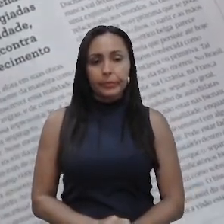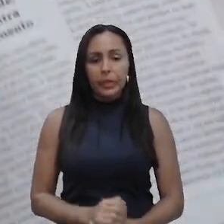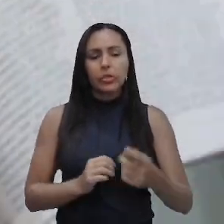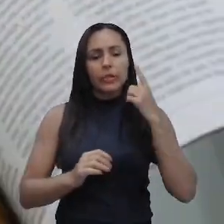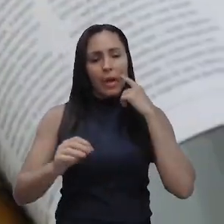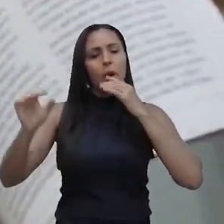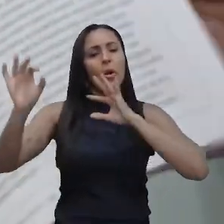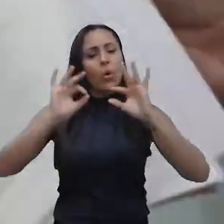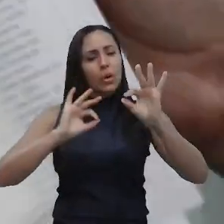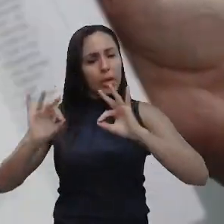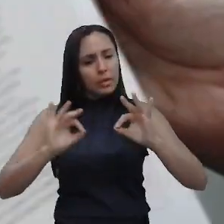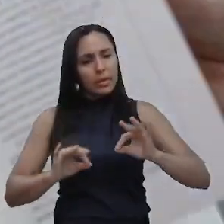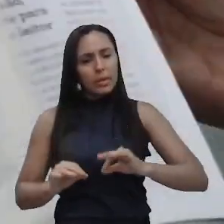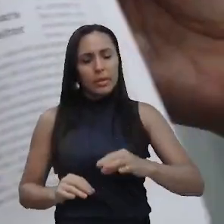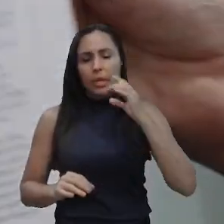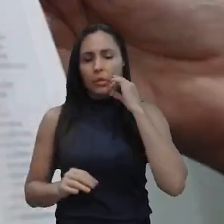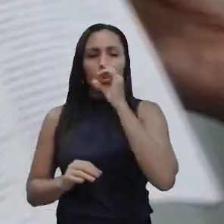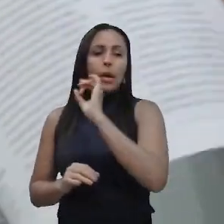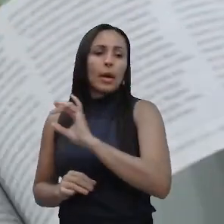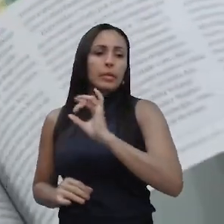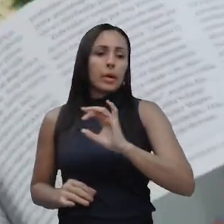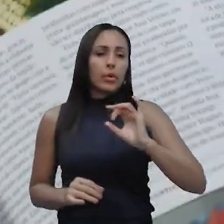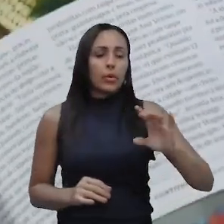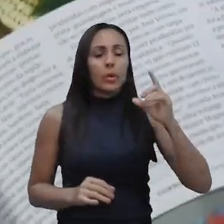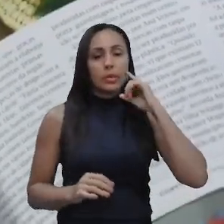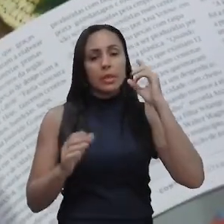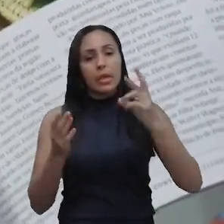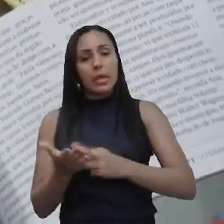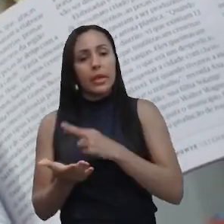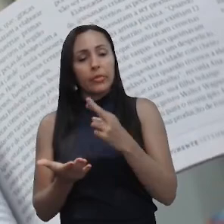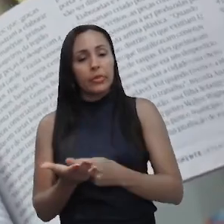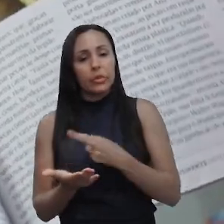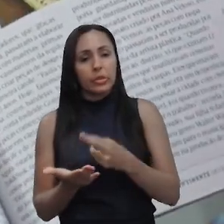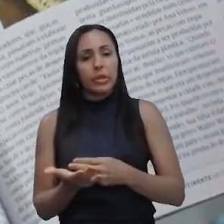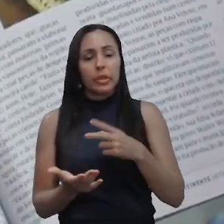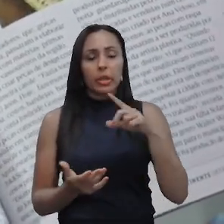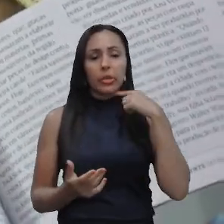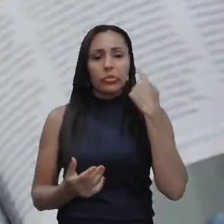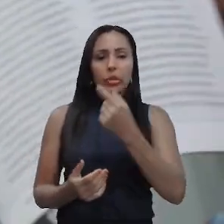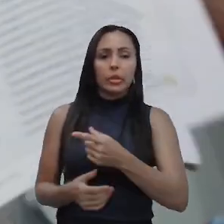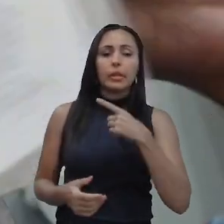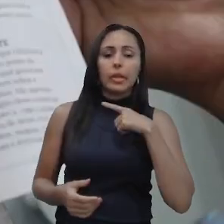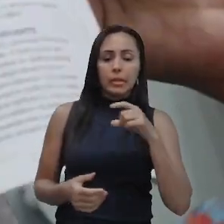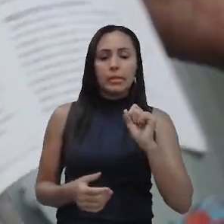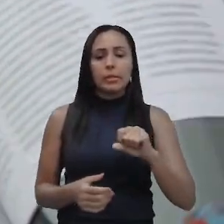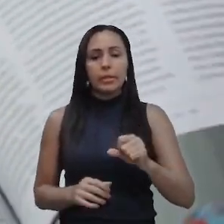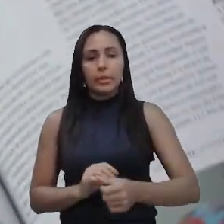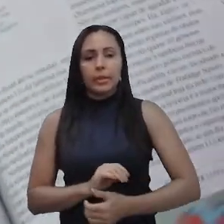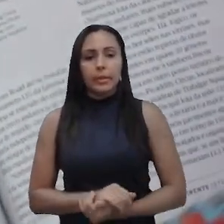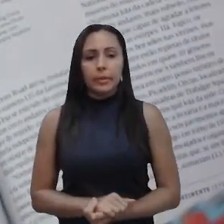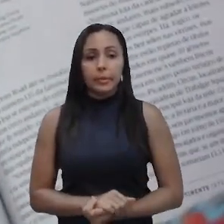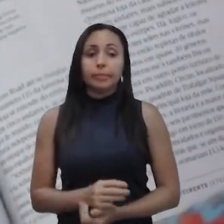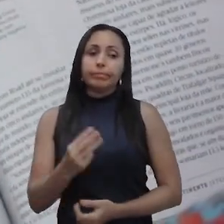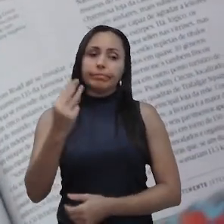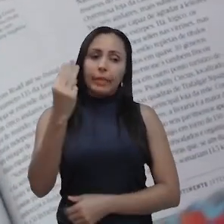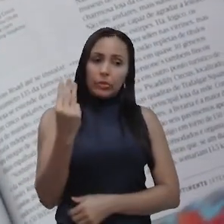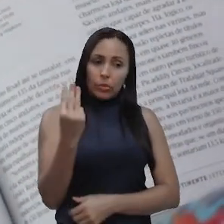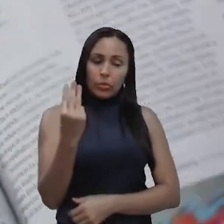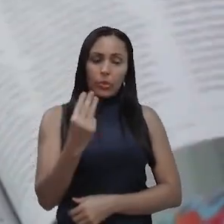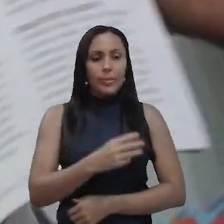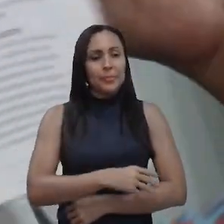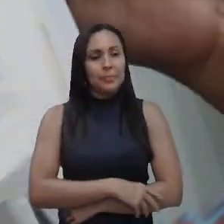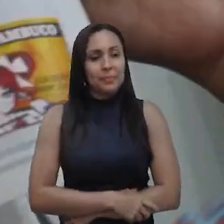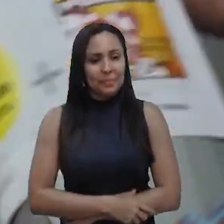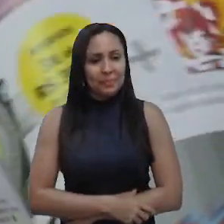montando cada uma das páginas dessa revista, onde a gente tem, na maioria delas, 3 colunas. E a